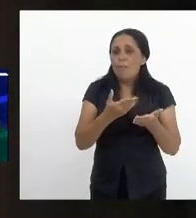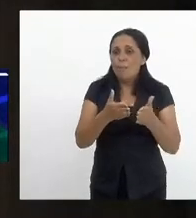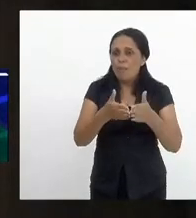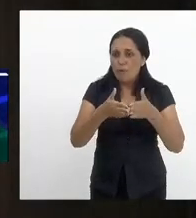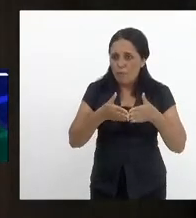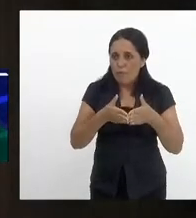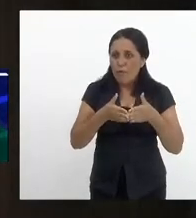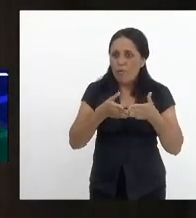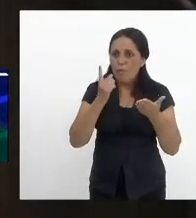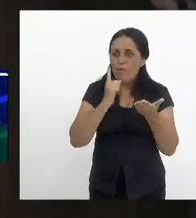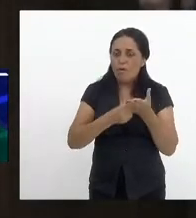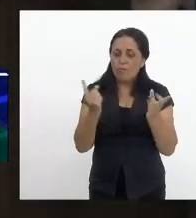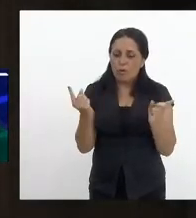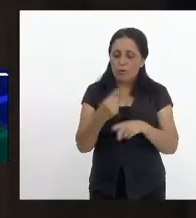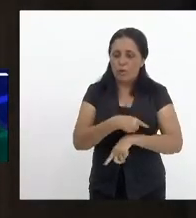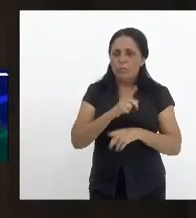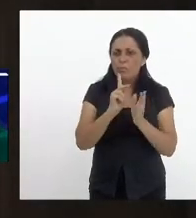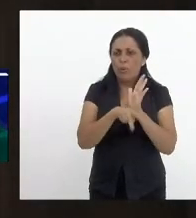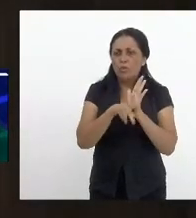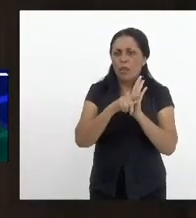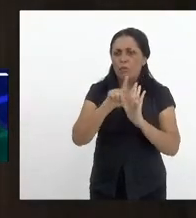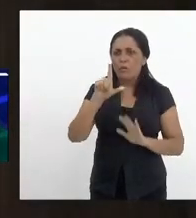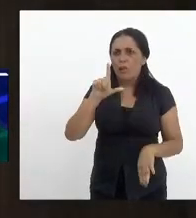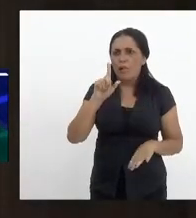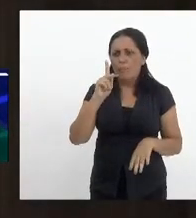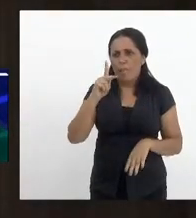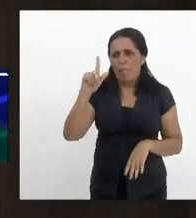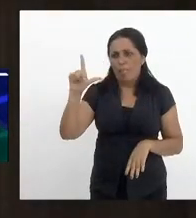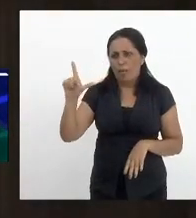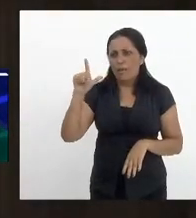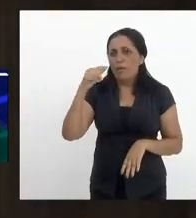gentileza, o meu voto contrário ao projeto de lei